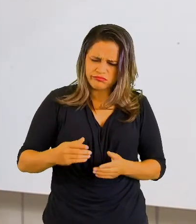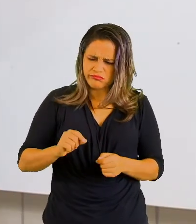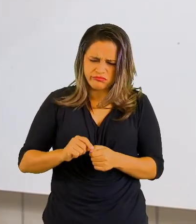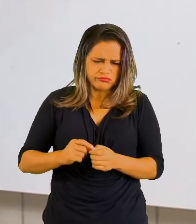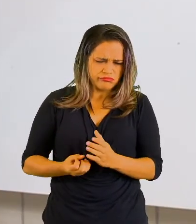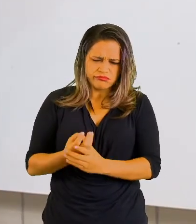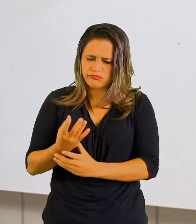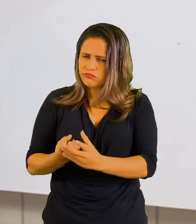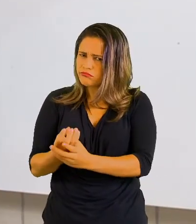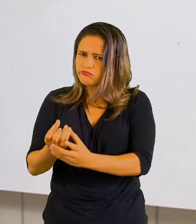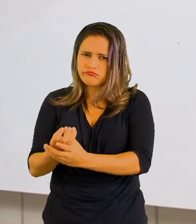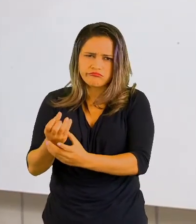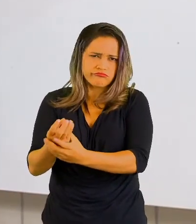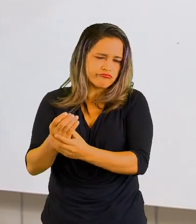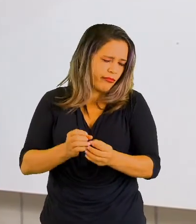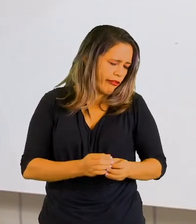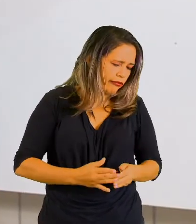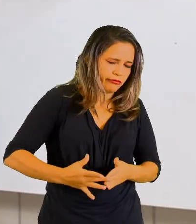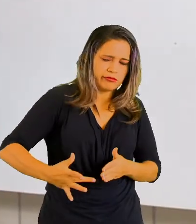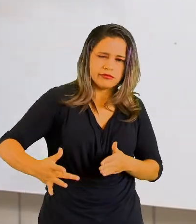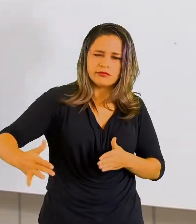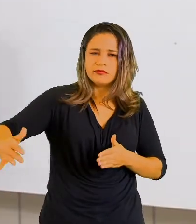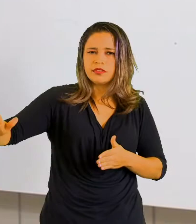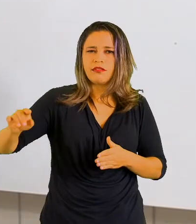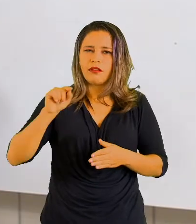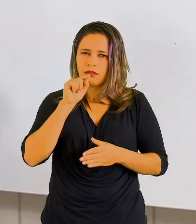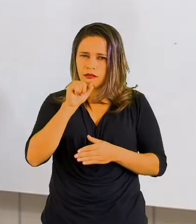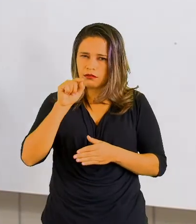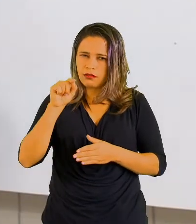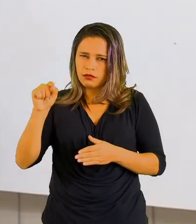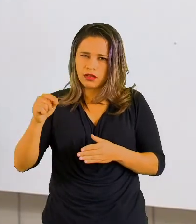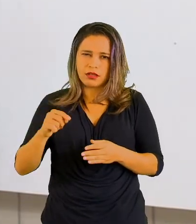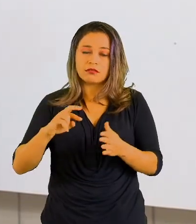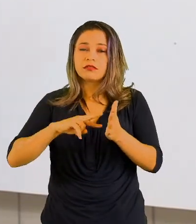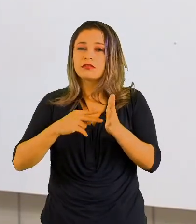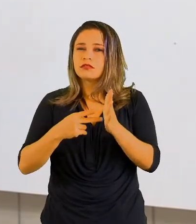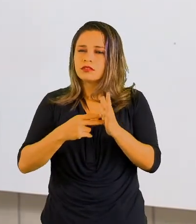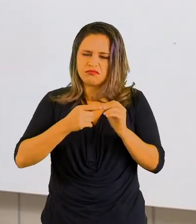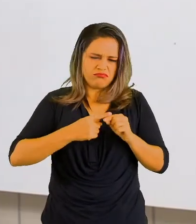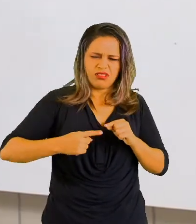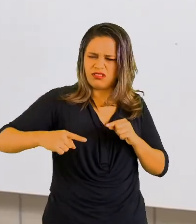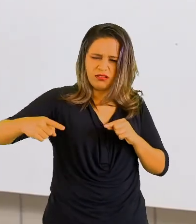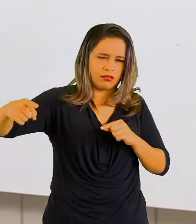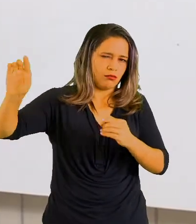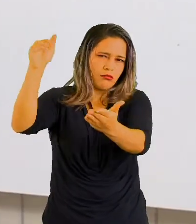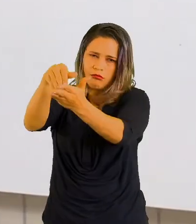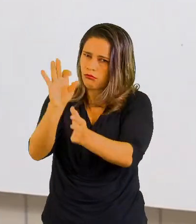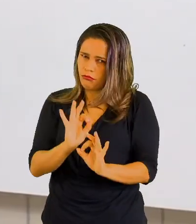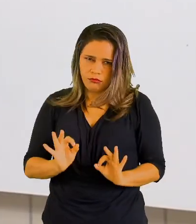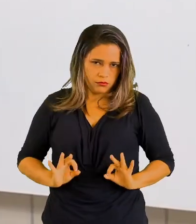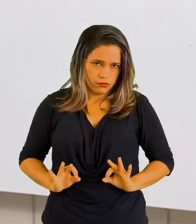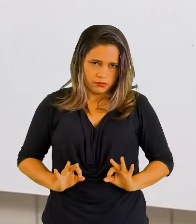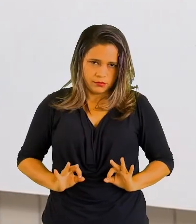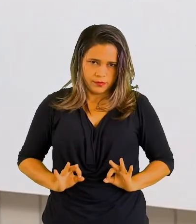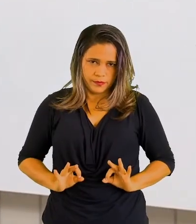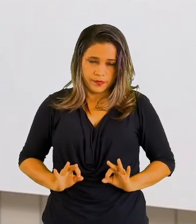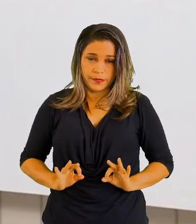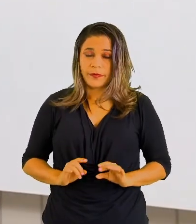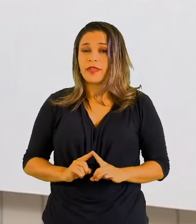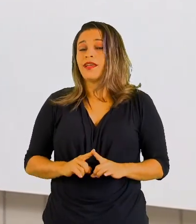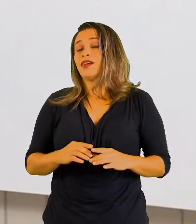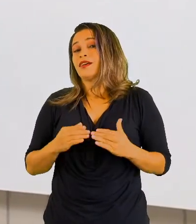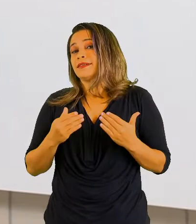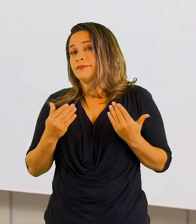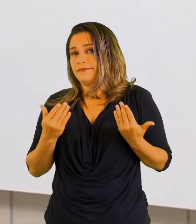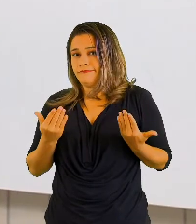infinita, né? Nós temos aqui reticências indicando que ela é infinita. Só que aí nós